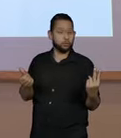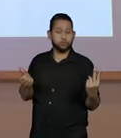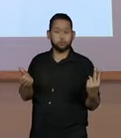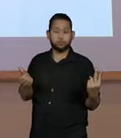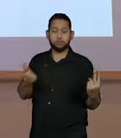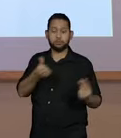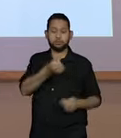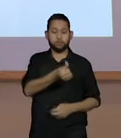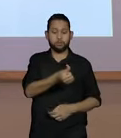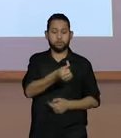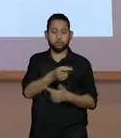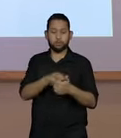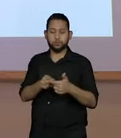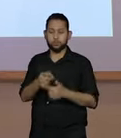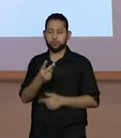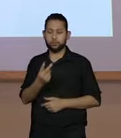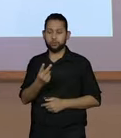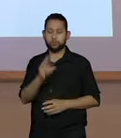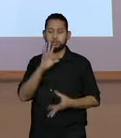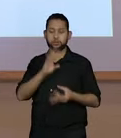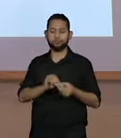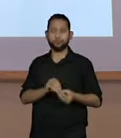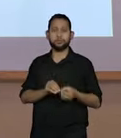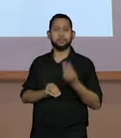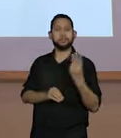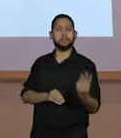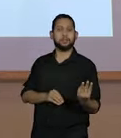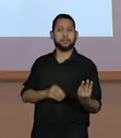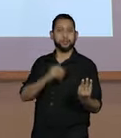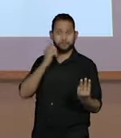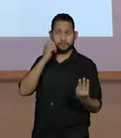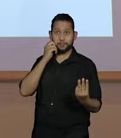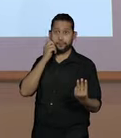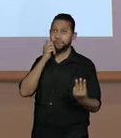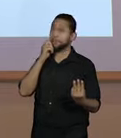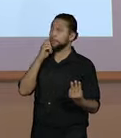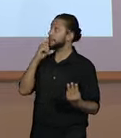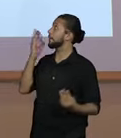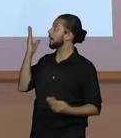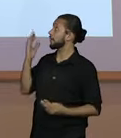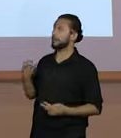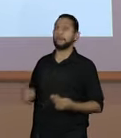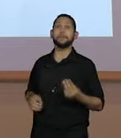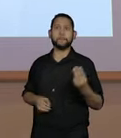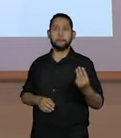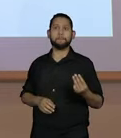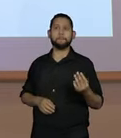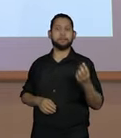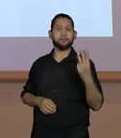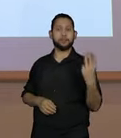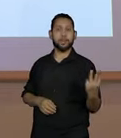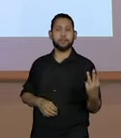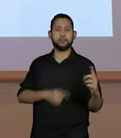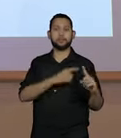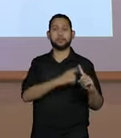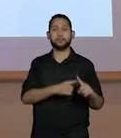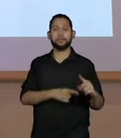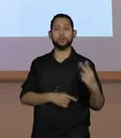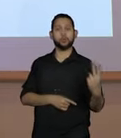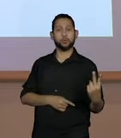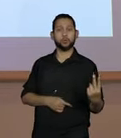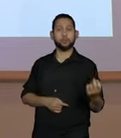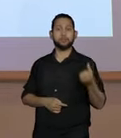2. Quando eu faço 6 dividido por 2, eu tenho então como coeficiente o 3. O